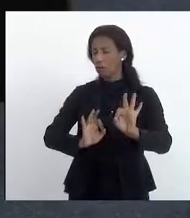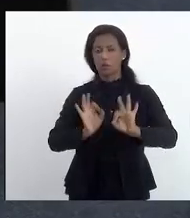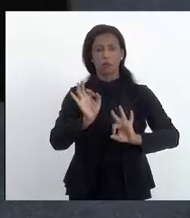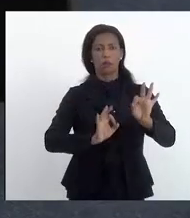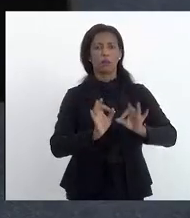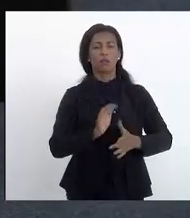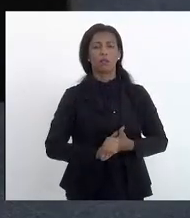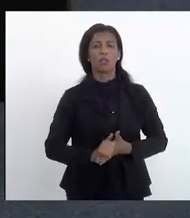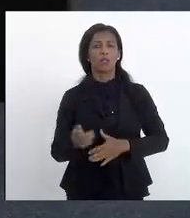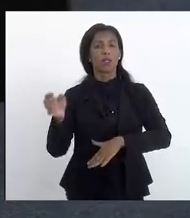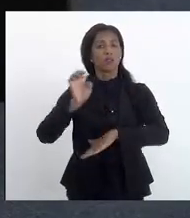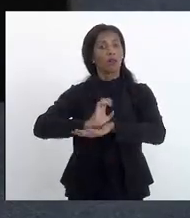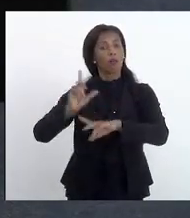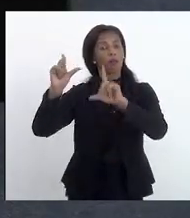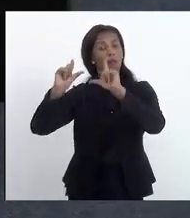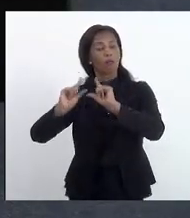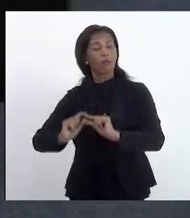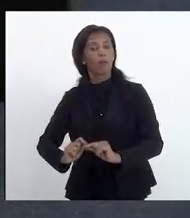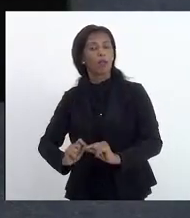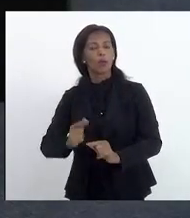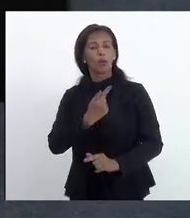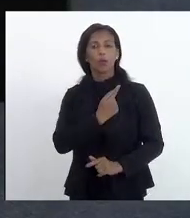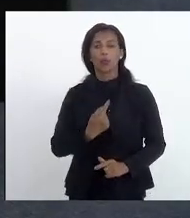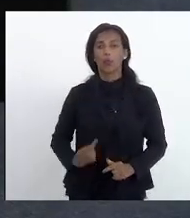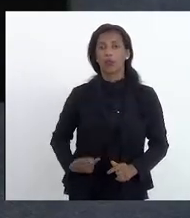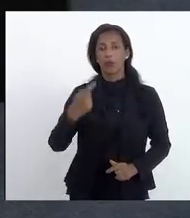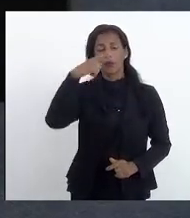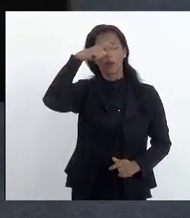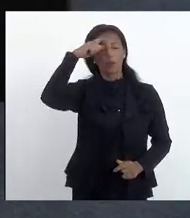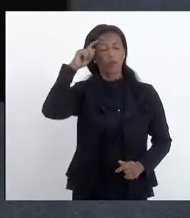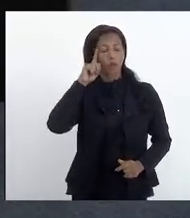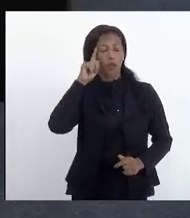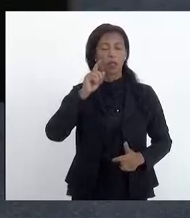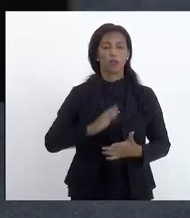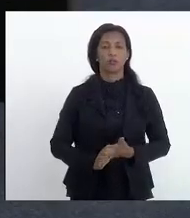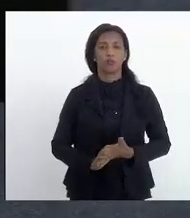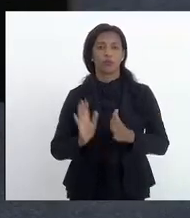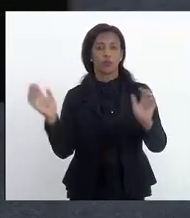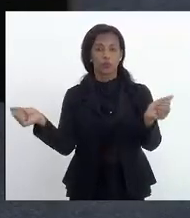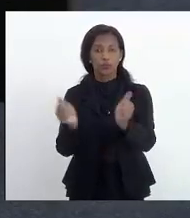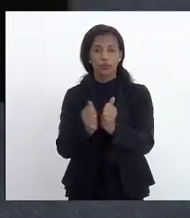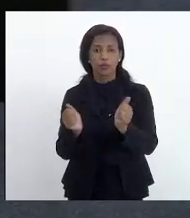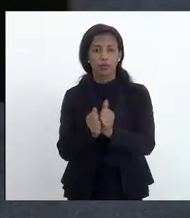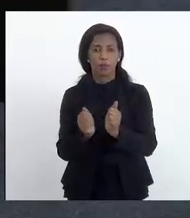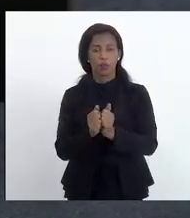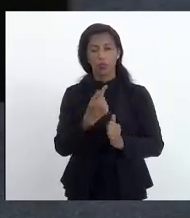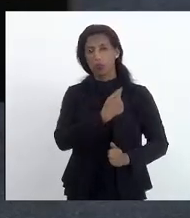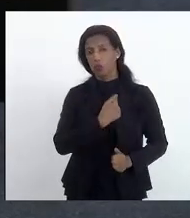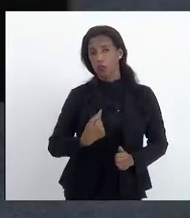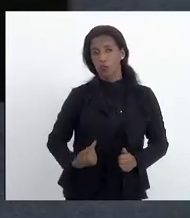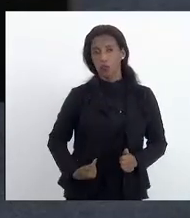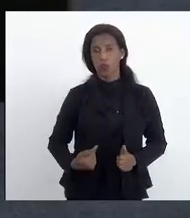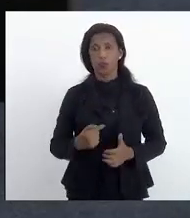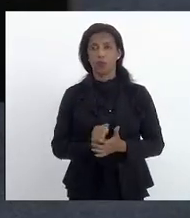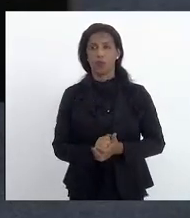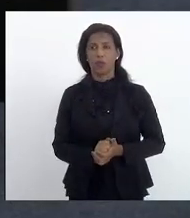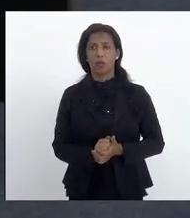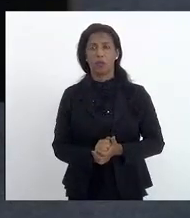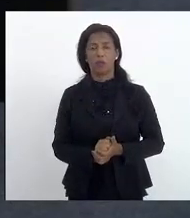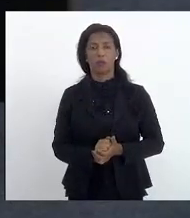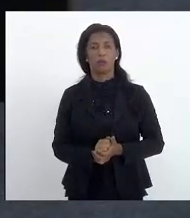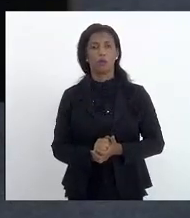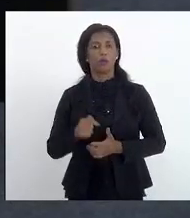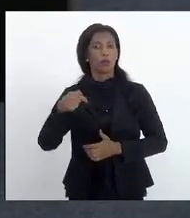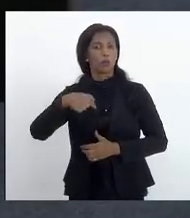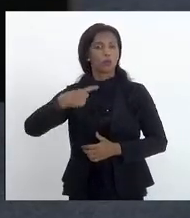é esse Estado mínimo que o governo Cláudio Castro, juntamente com o governo Bolsonaro, quer imputar